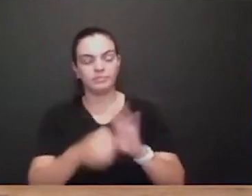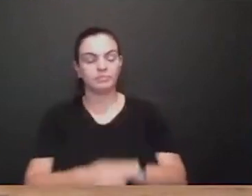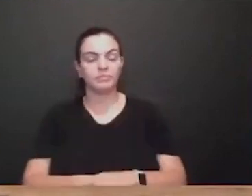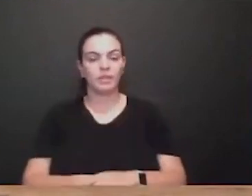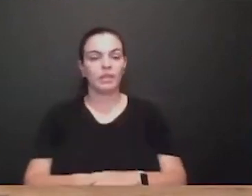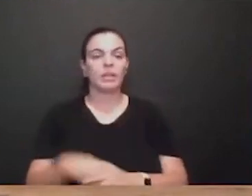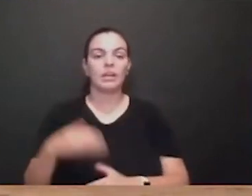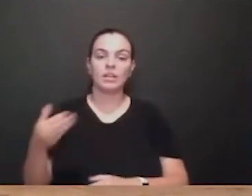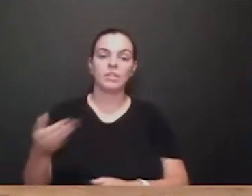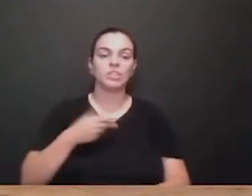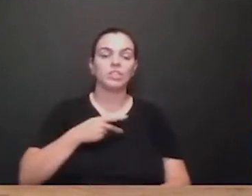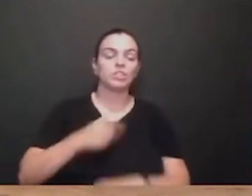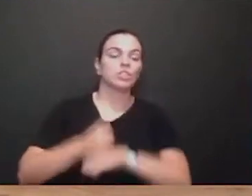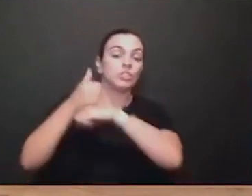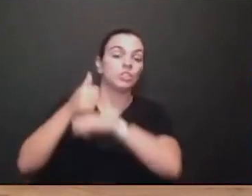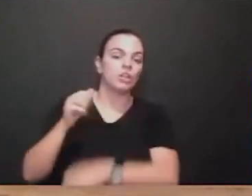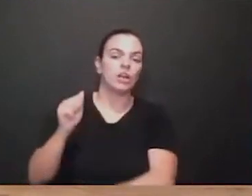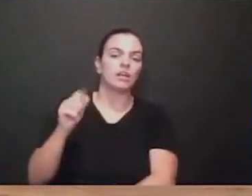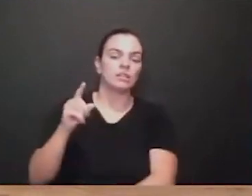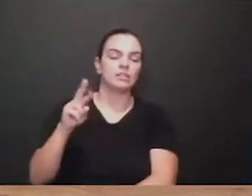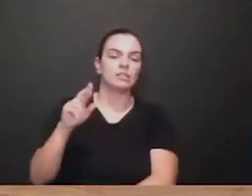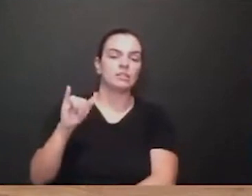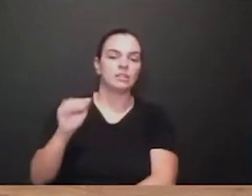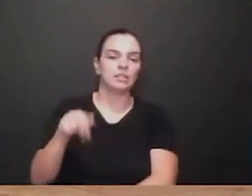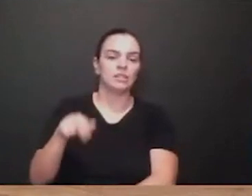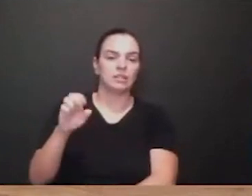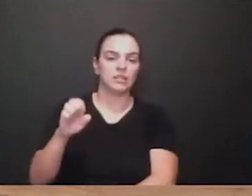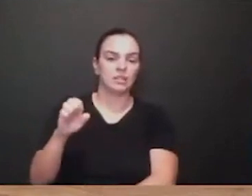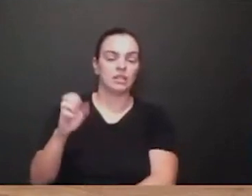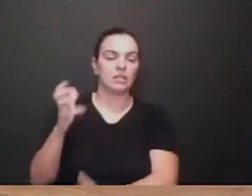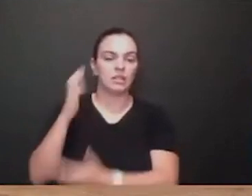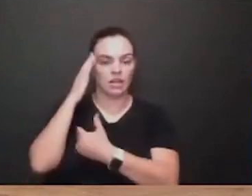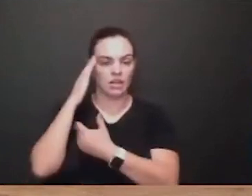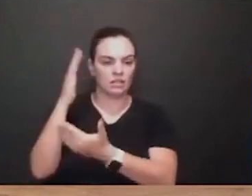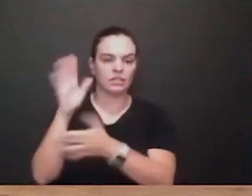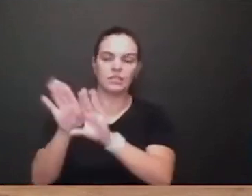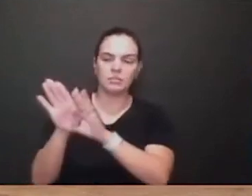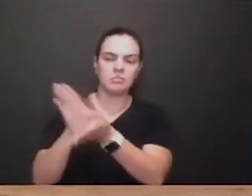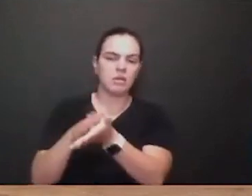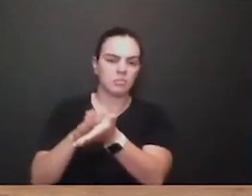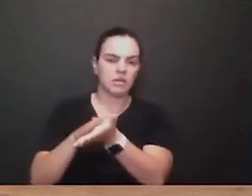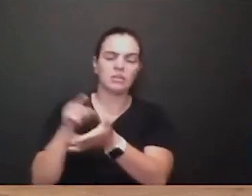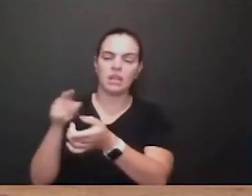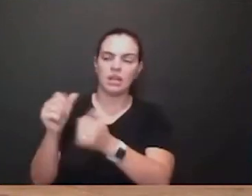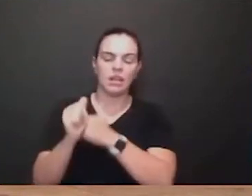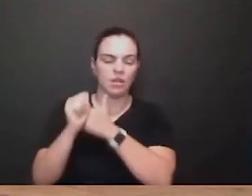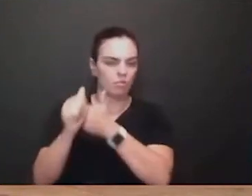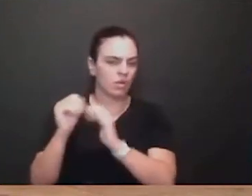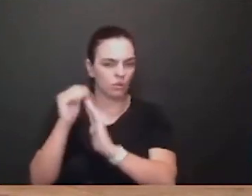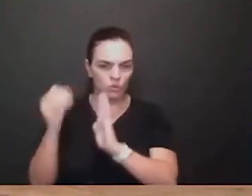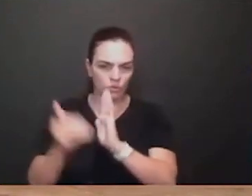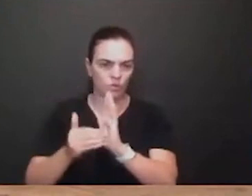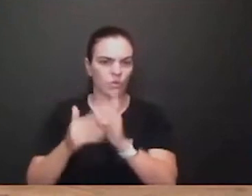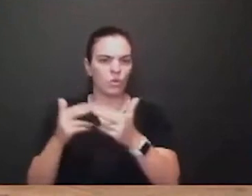Adriane, gostaria de estender o agradecimento e os parabéns pela dedicação no acompanhamento de todas essas ações, tanto sua como